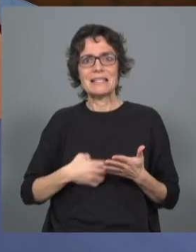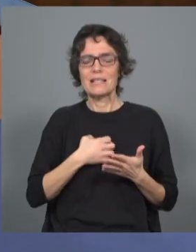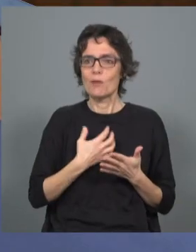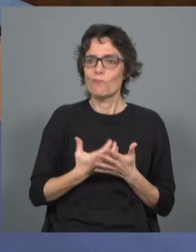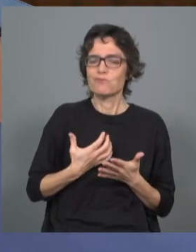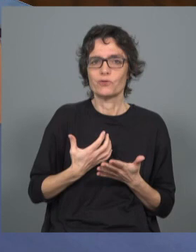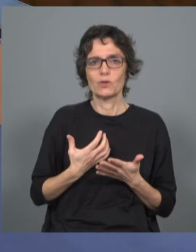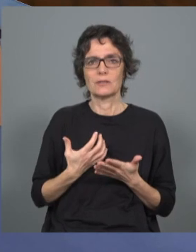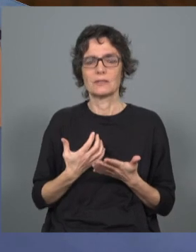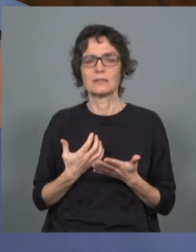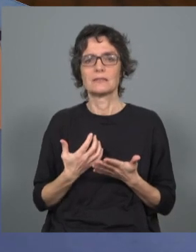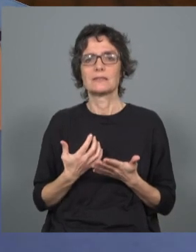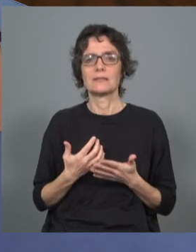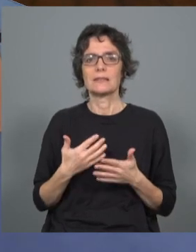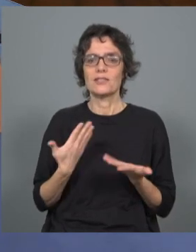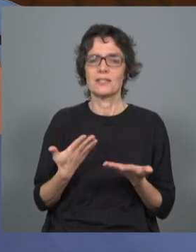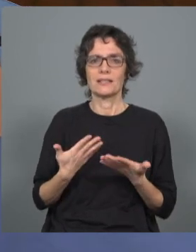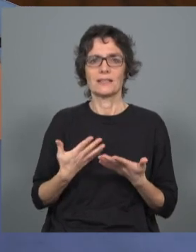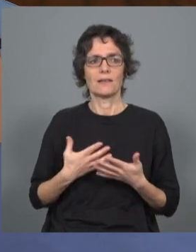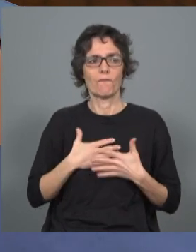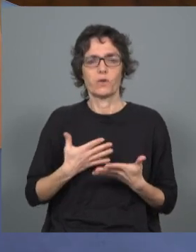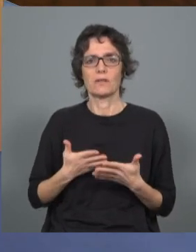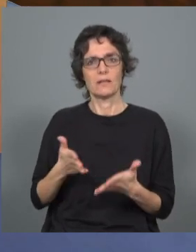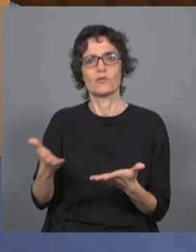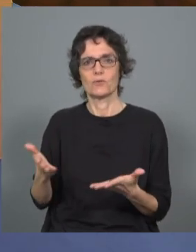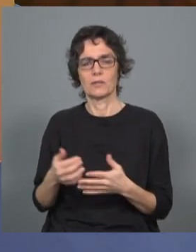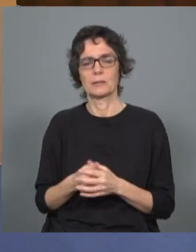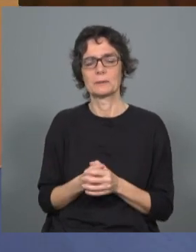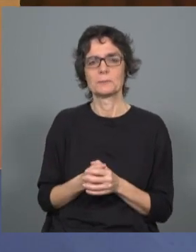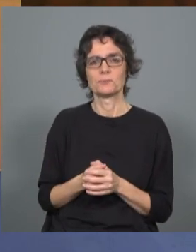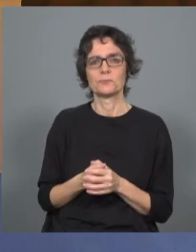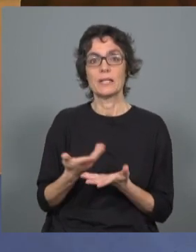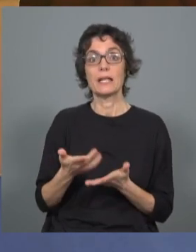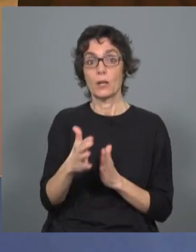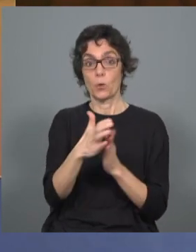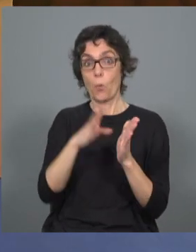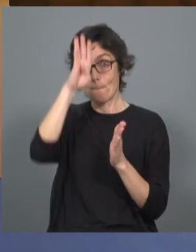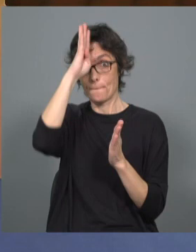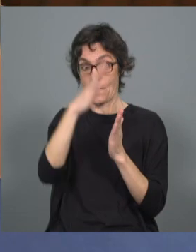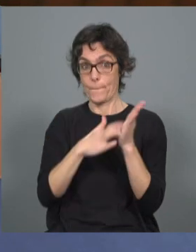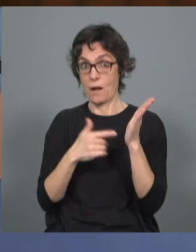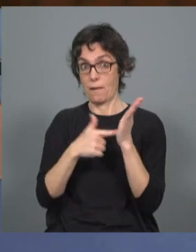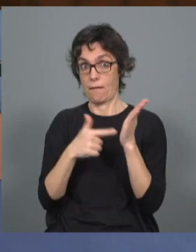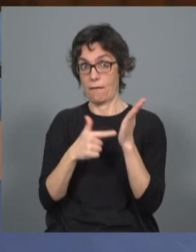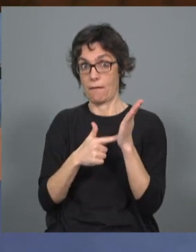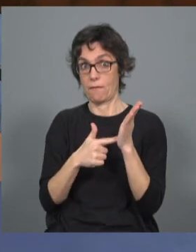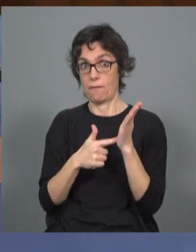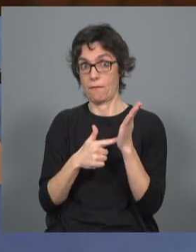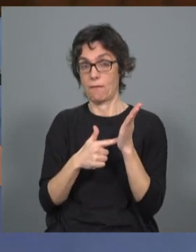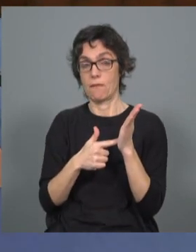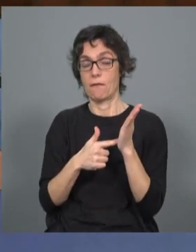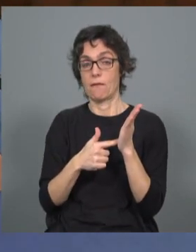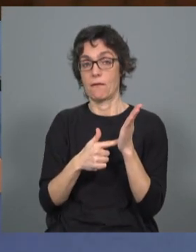esta limitação, a lei é esta. E o que o Papa veio relembrar, mais do que outra coisa, é